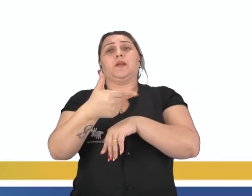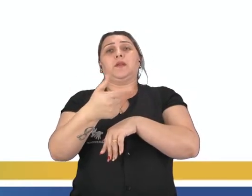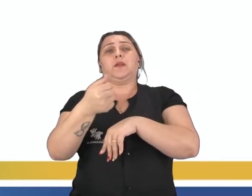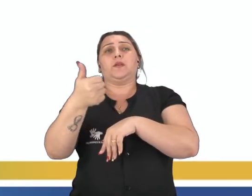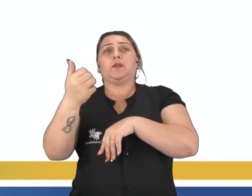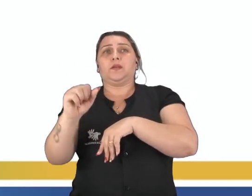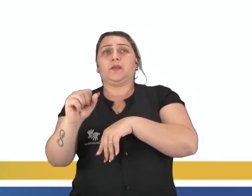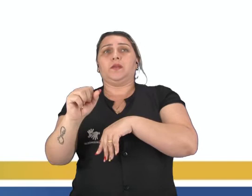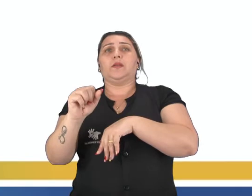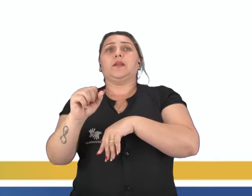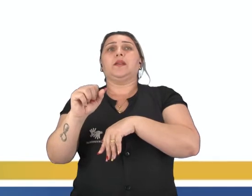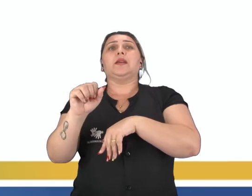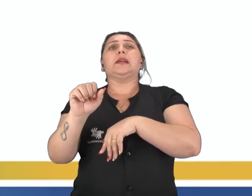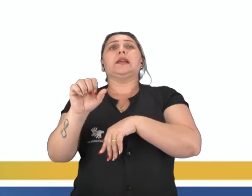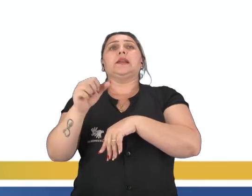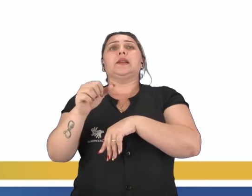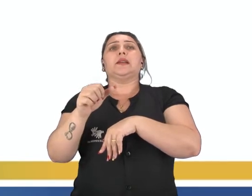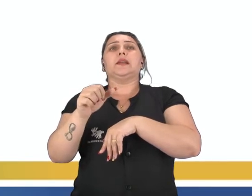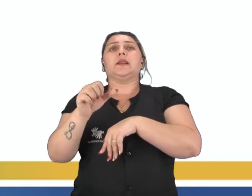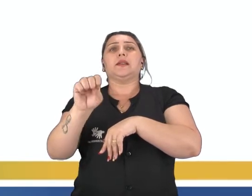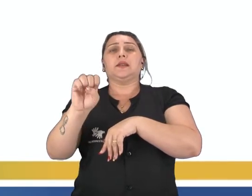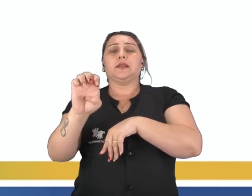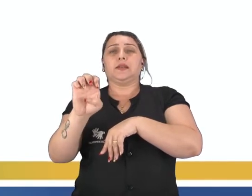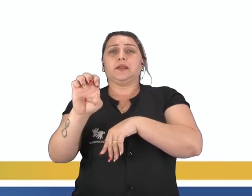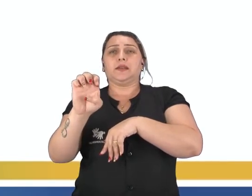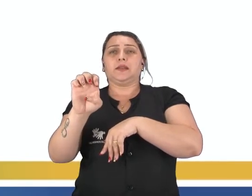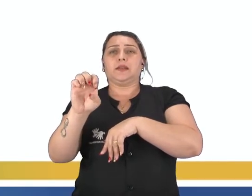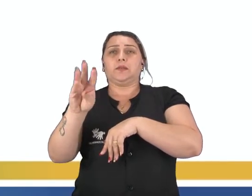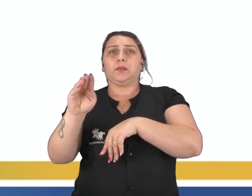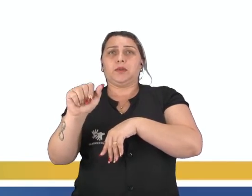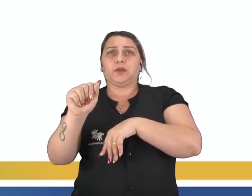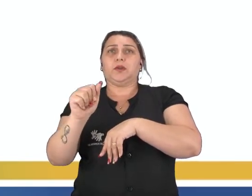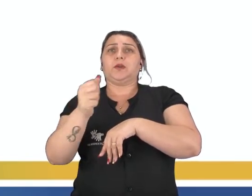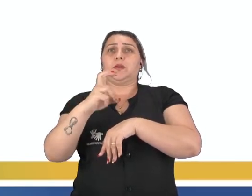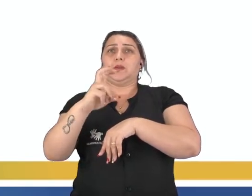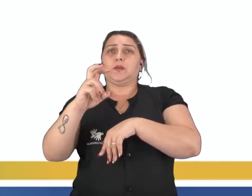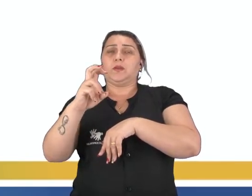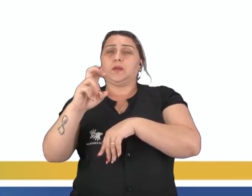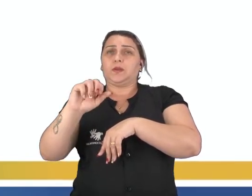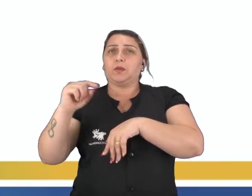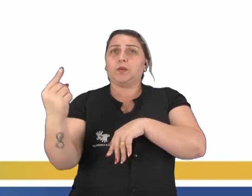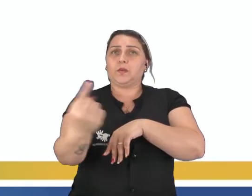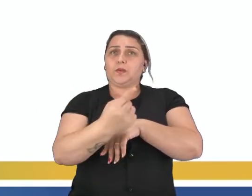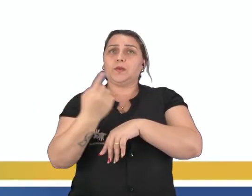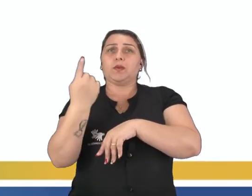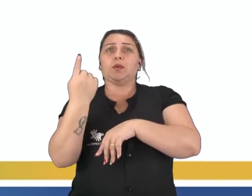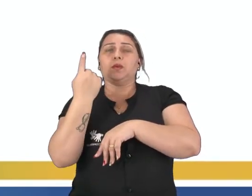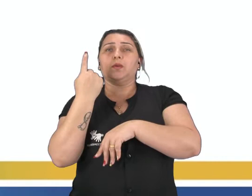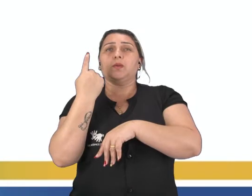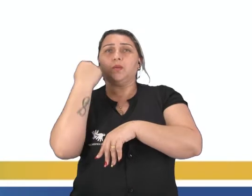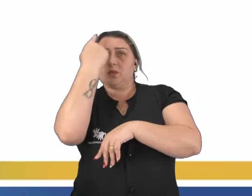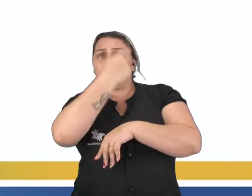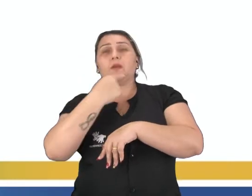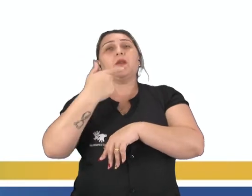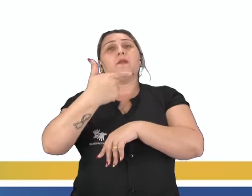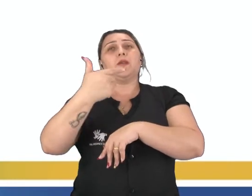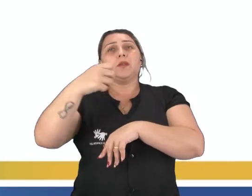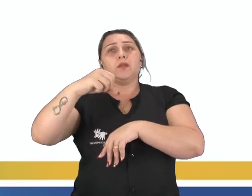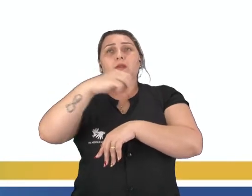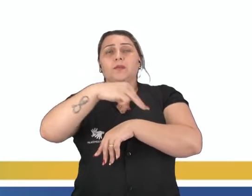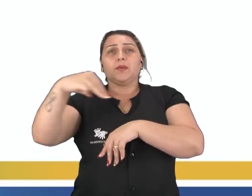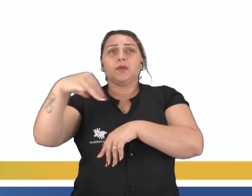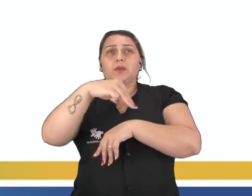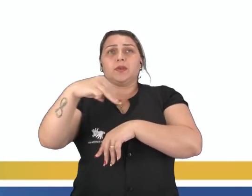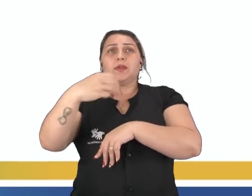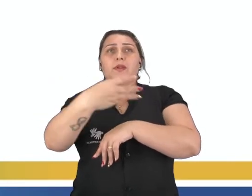piloto Sebastian Vettel conquistou o primeiro lugar, realizando a prova de 58 voltas em 1 hora, 29